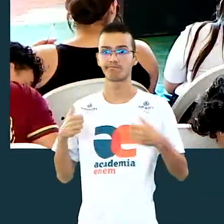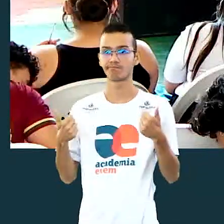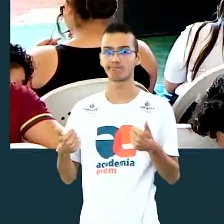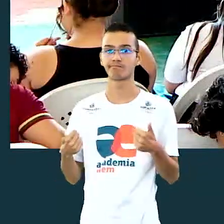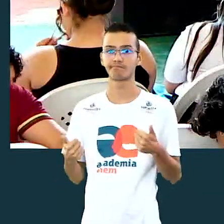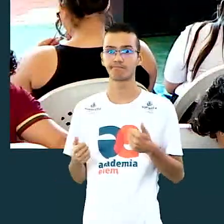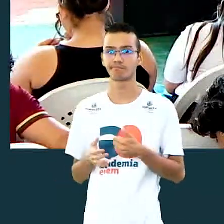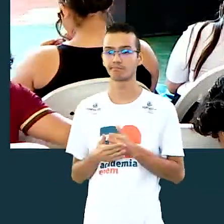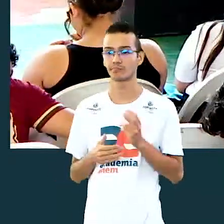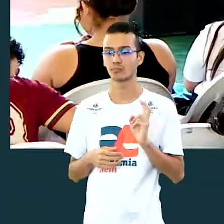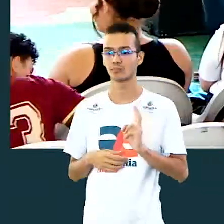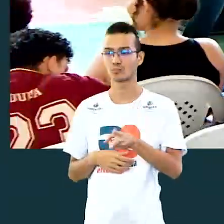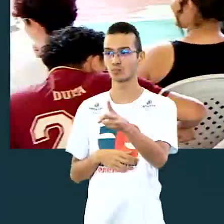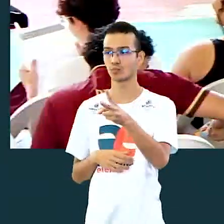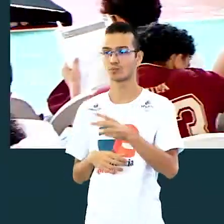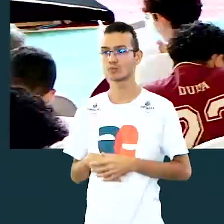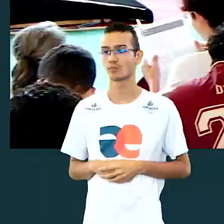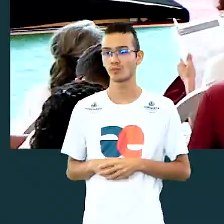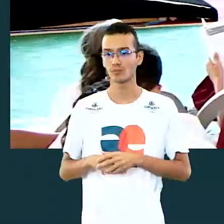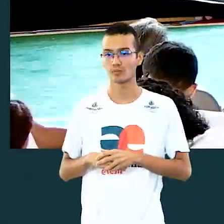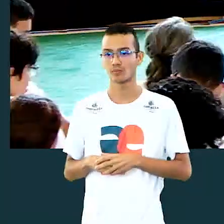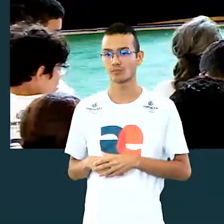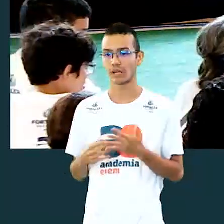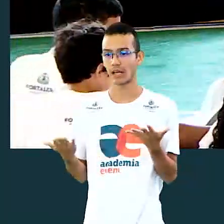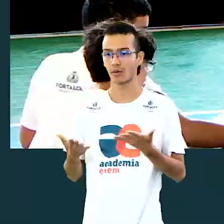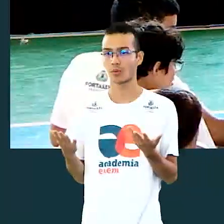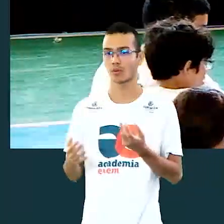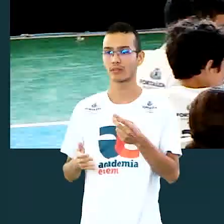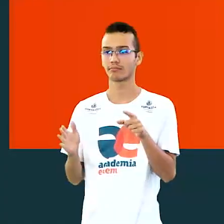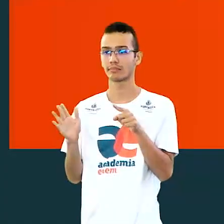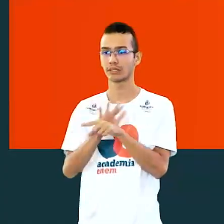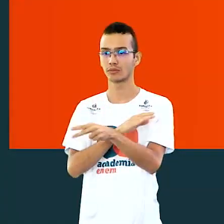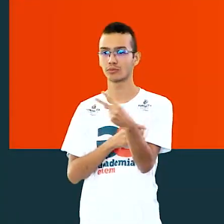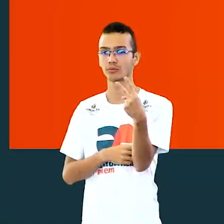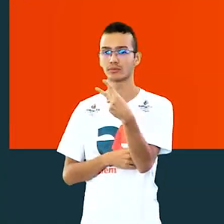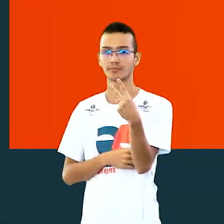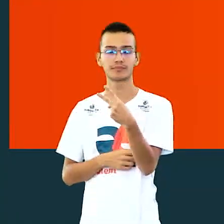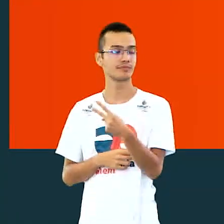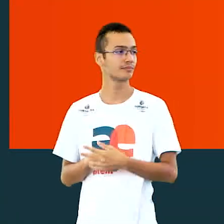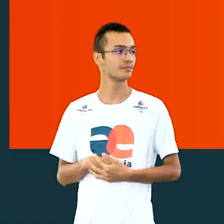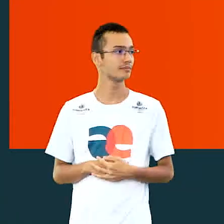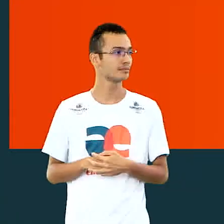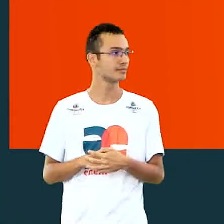nessa. Vamos para a segunda, pessoal. Vamos para a segunda.